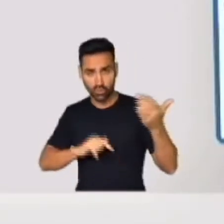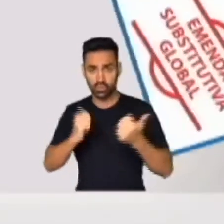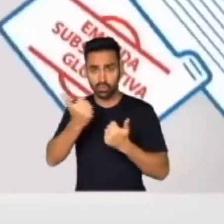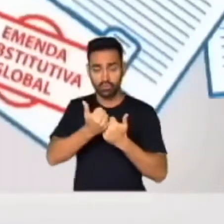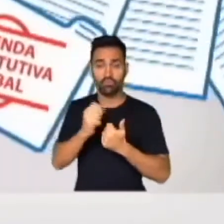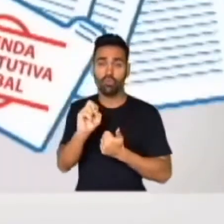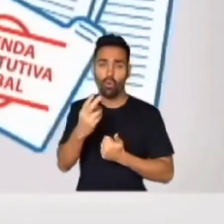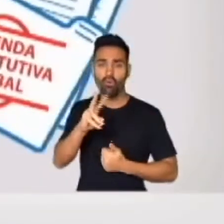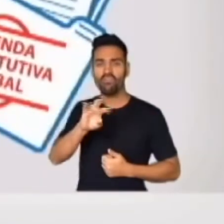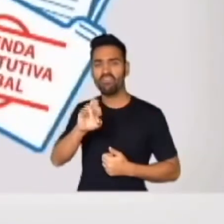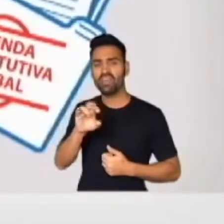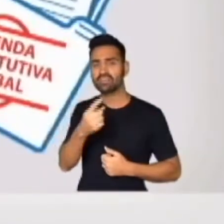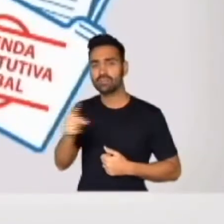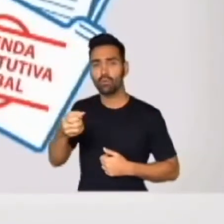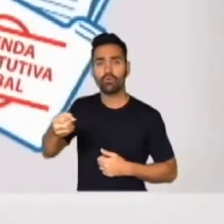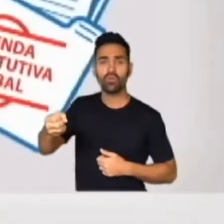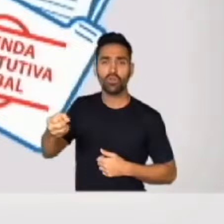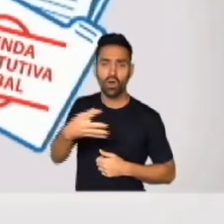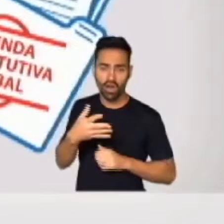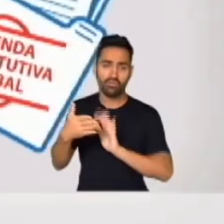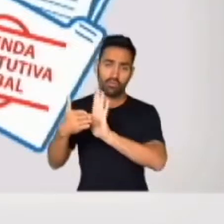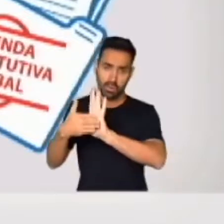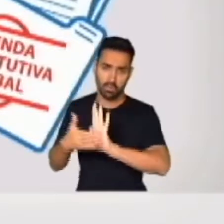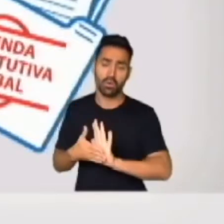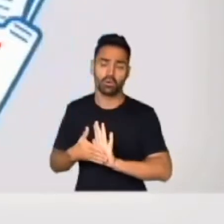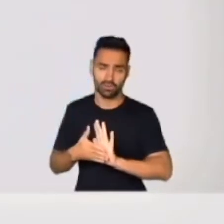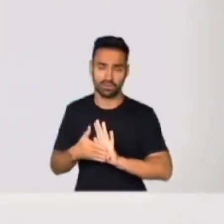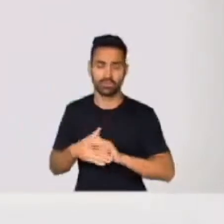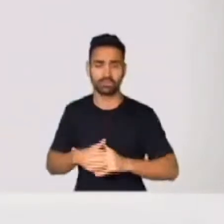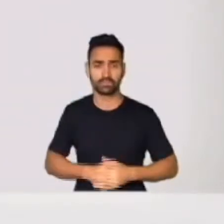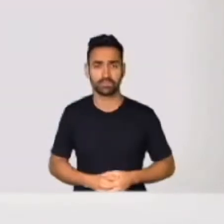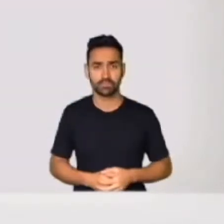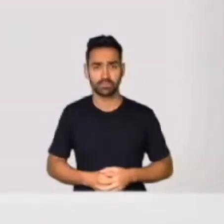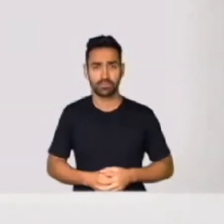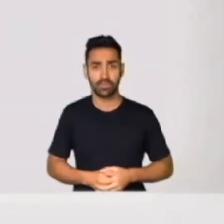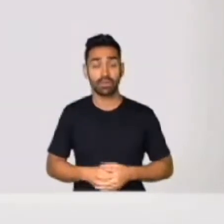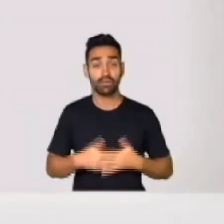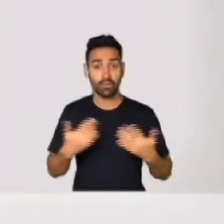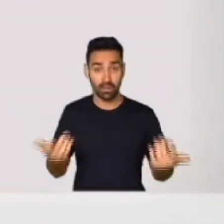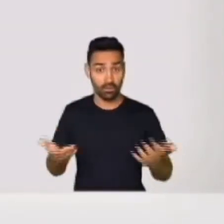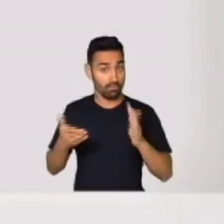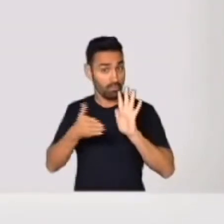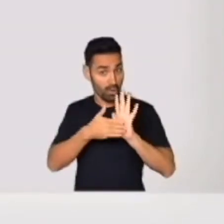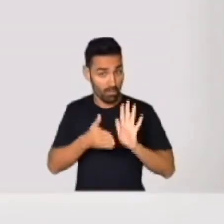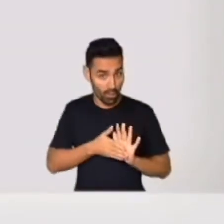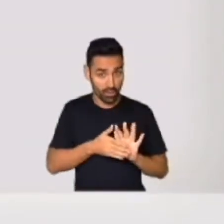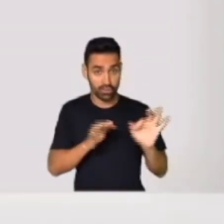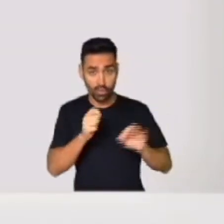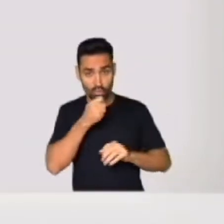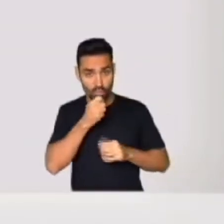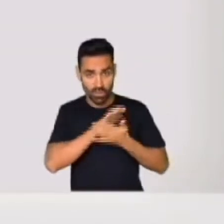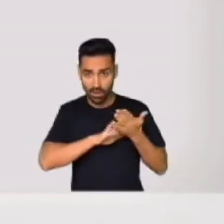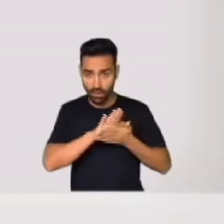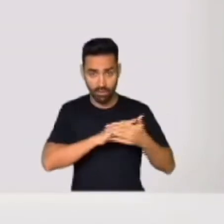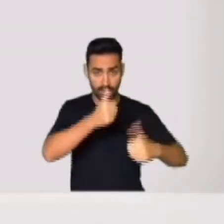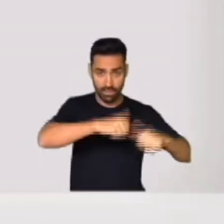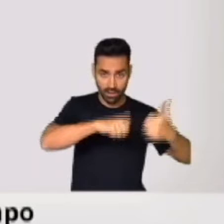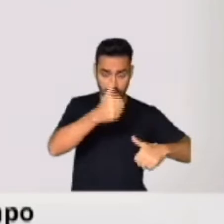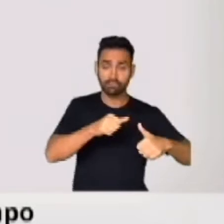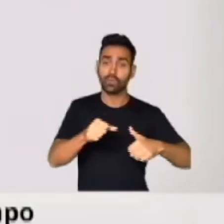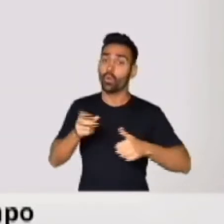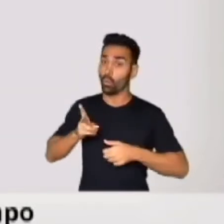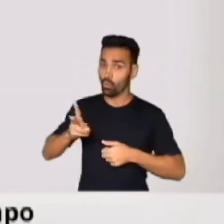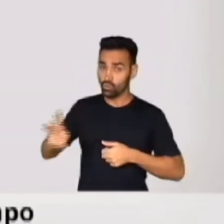uma versão de autoria de qualquer deputado que consiga apoio do plenário. Enquanto a proposta não é analisada no plenário, ela